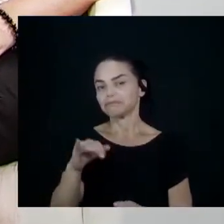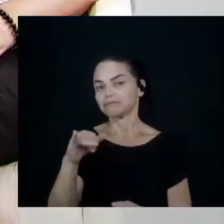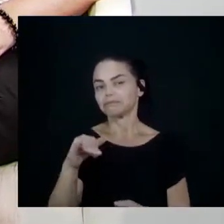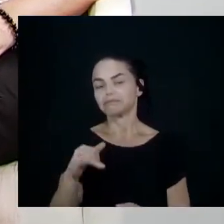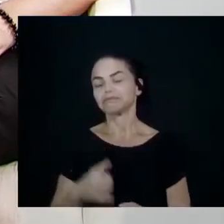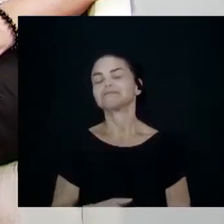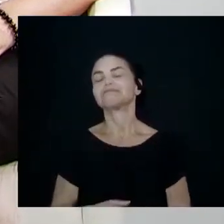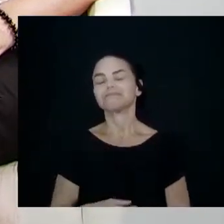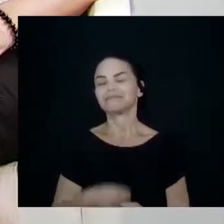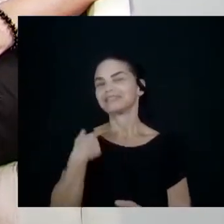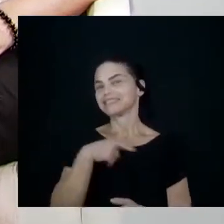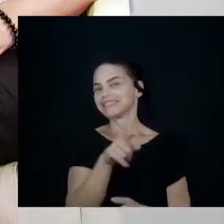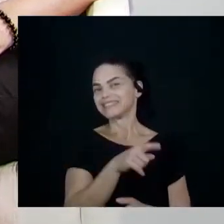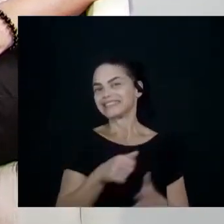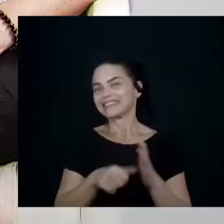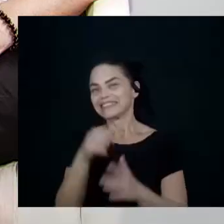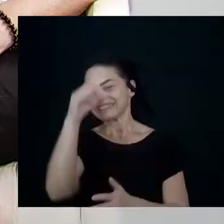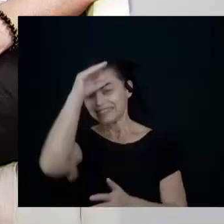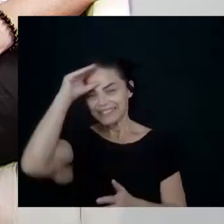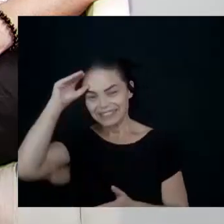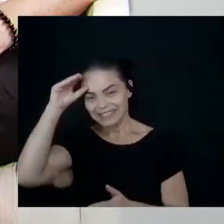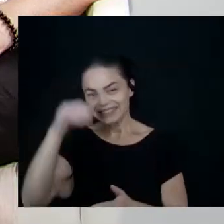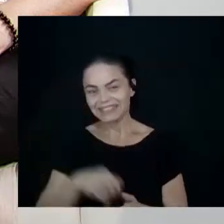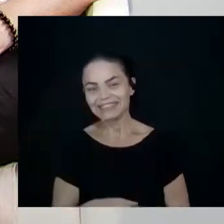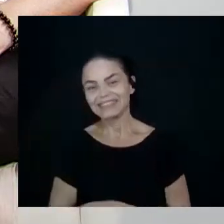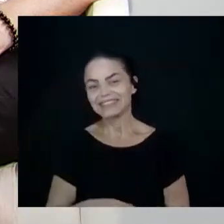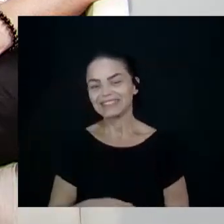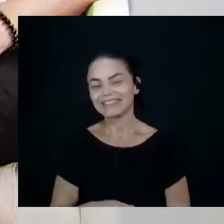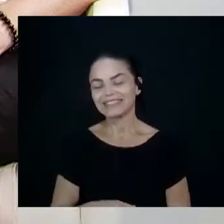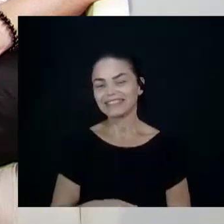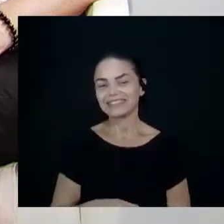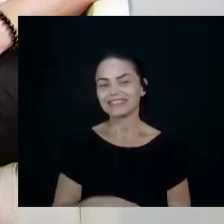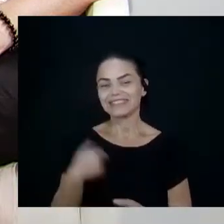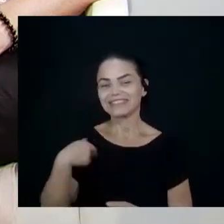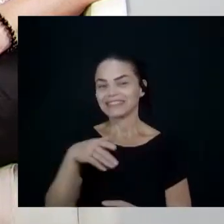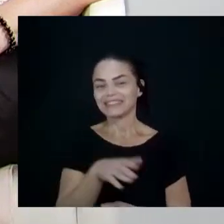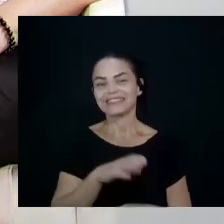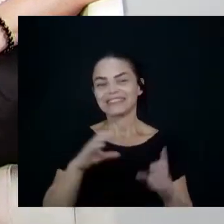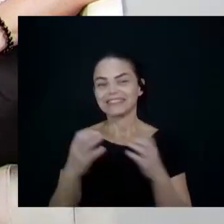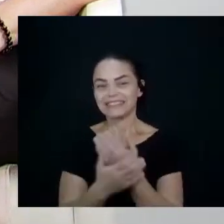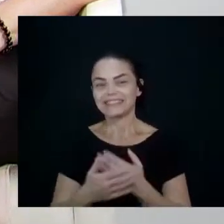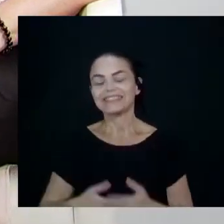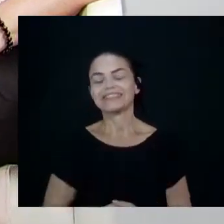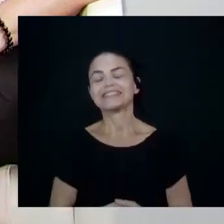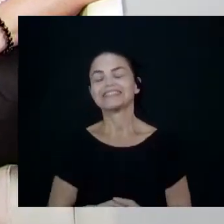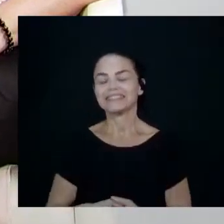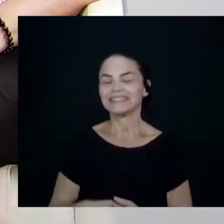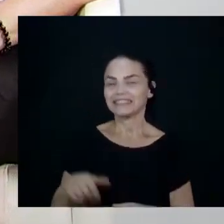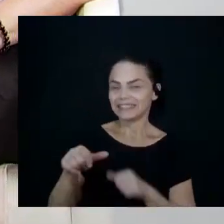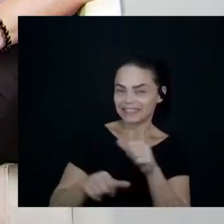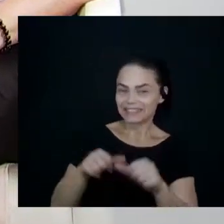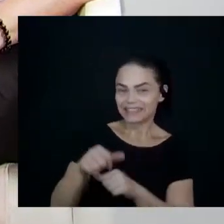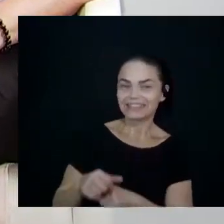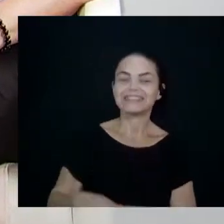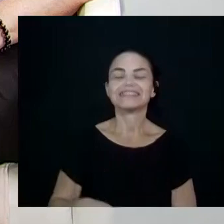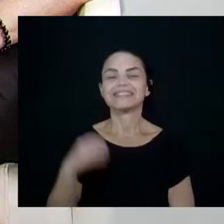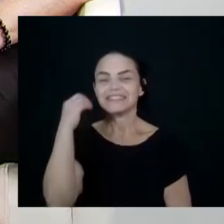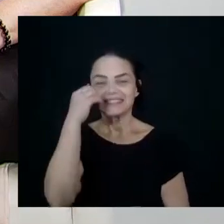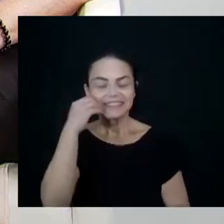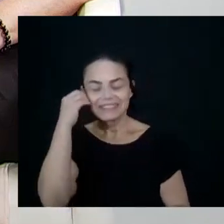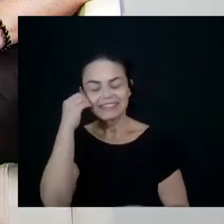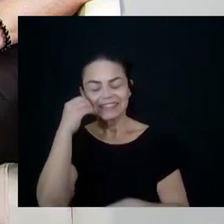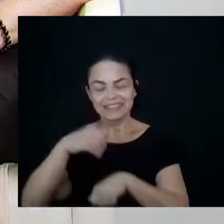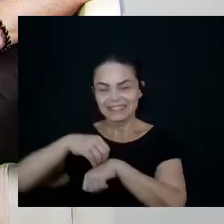sua cliente, sua primeira cliente ali Sim. naquele momento. Desde que você veio para a comunidade, para além dessas trocas de